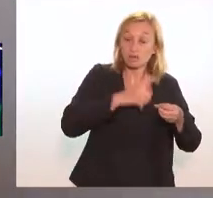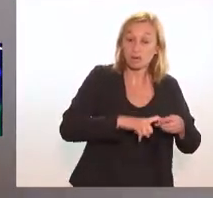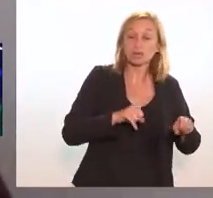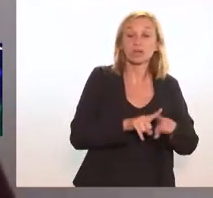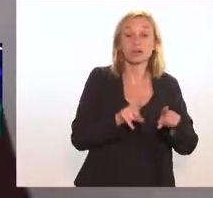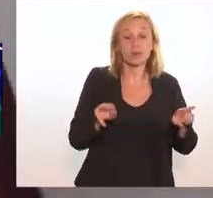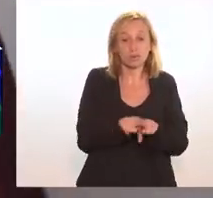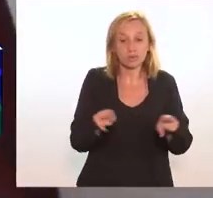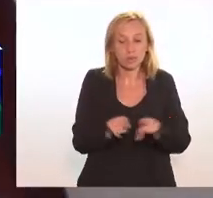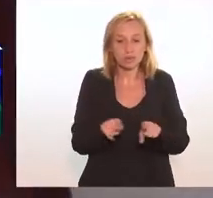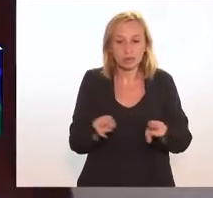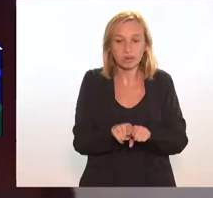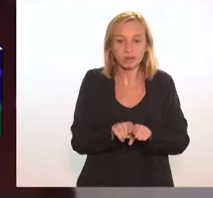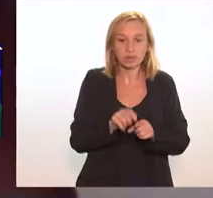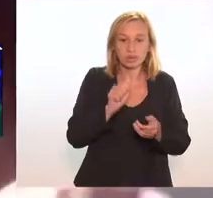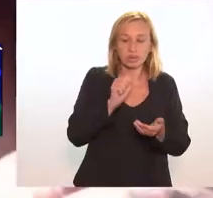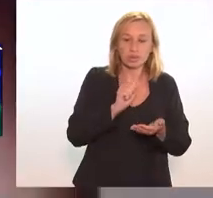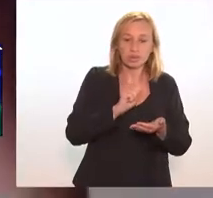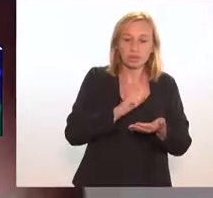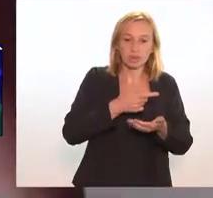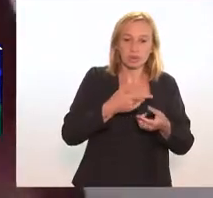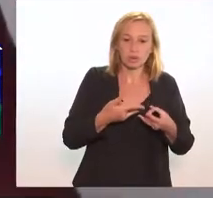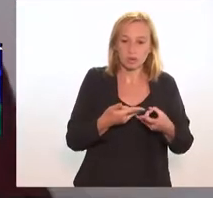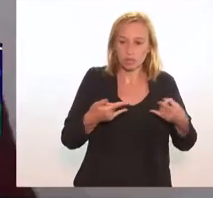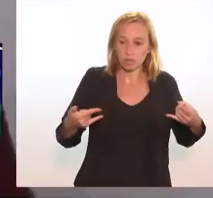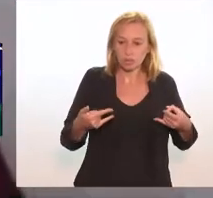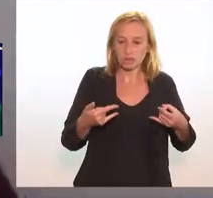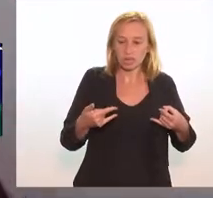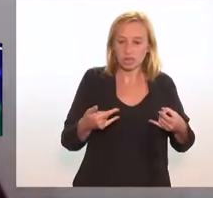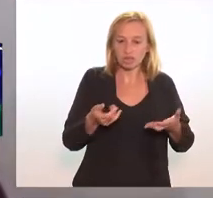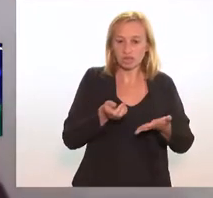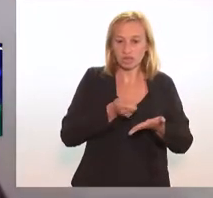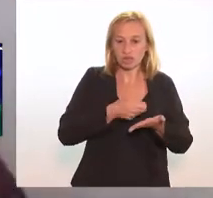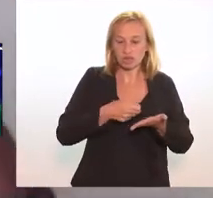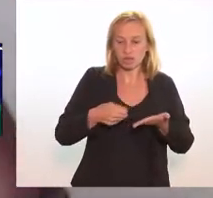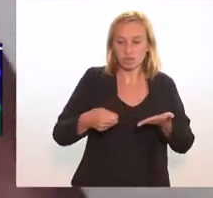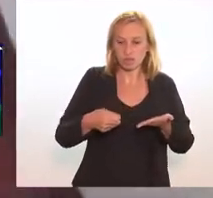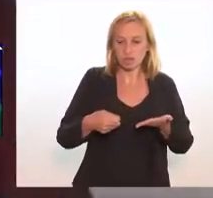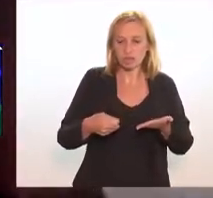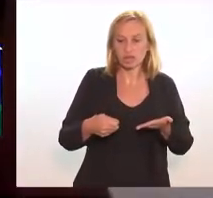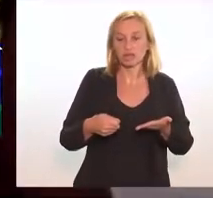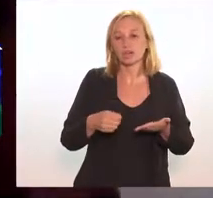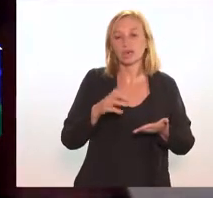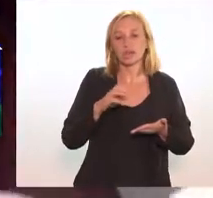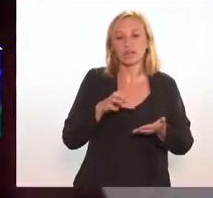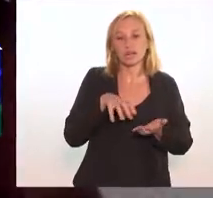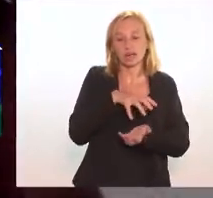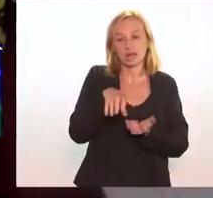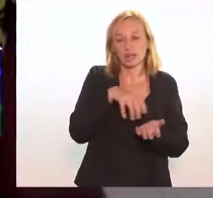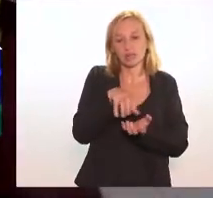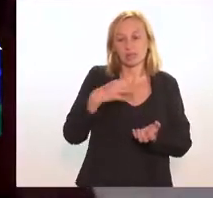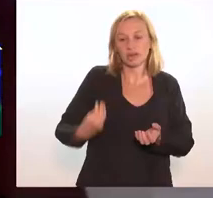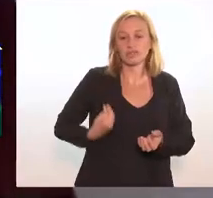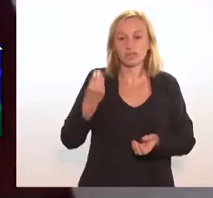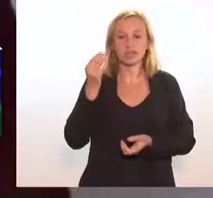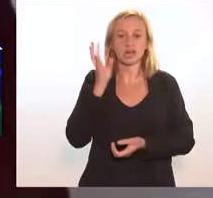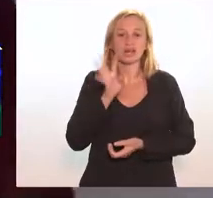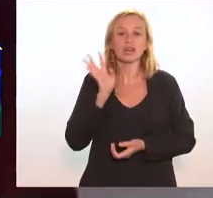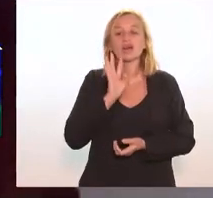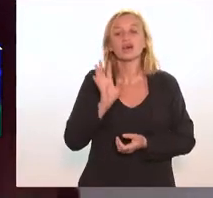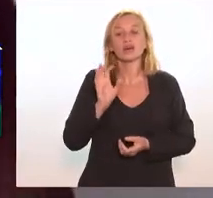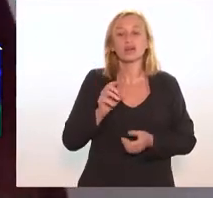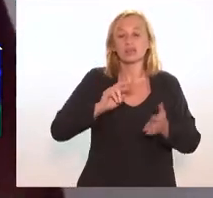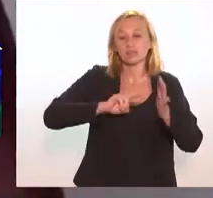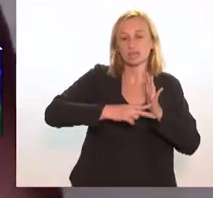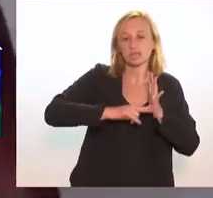como tiveram seus contra-cheques de fevereiro, a partir de uma greve pela vida legal feita pelo